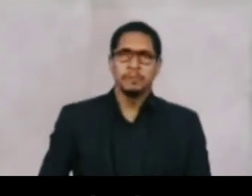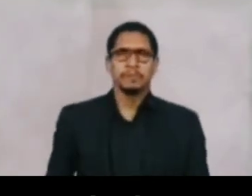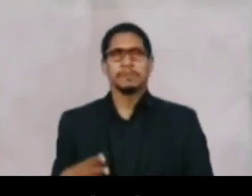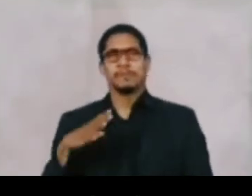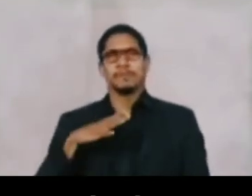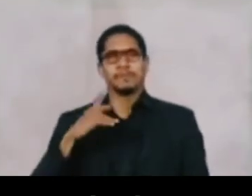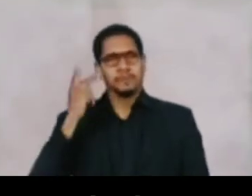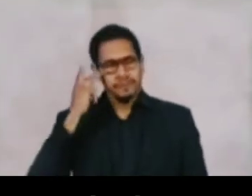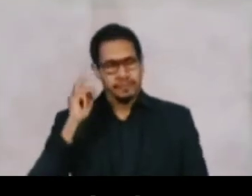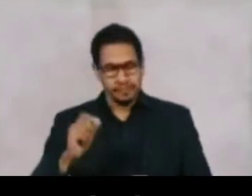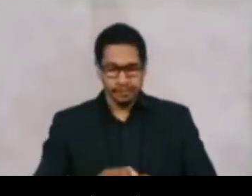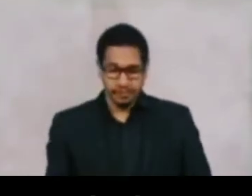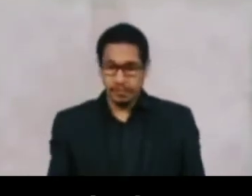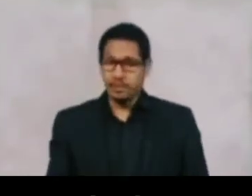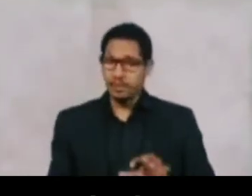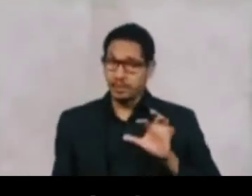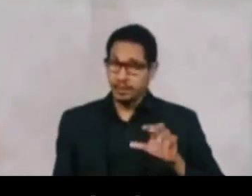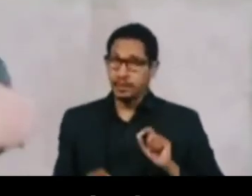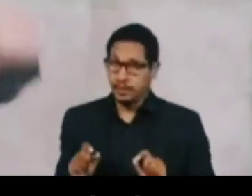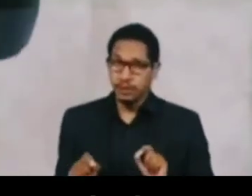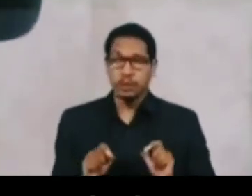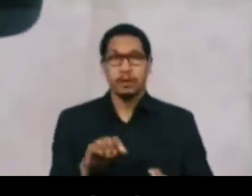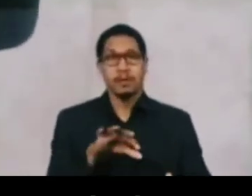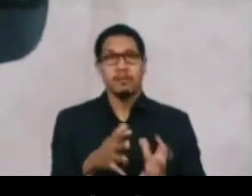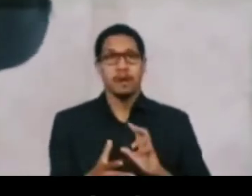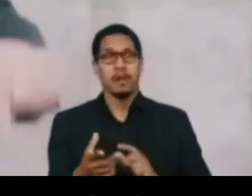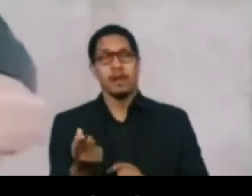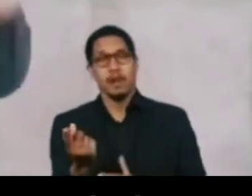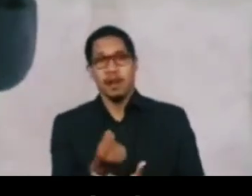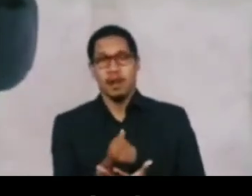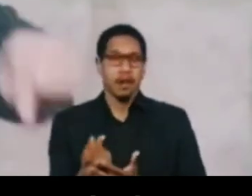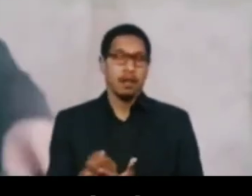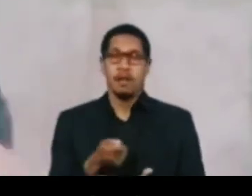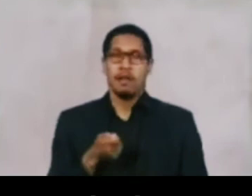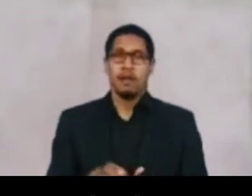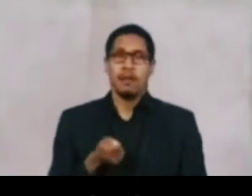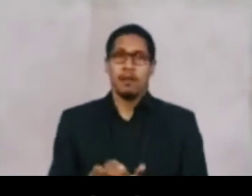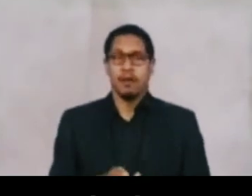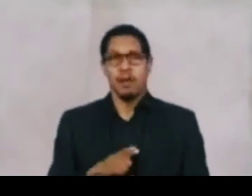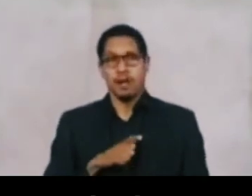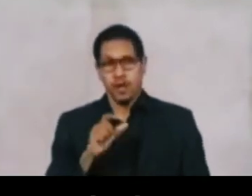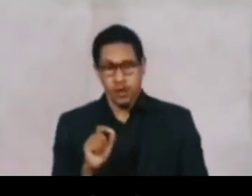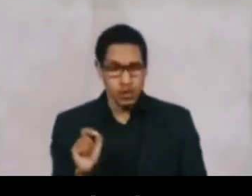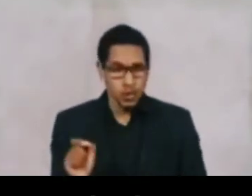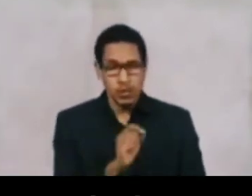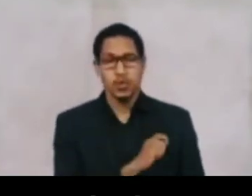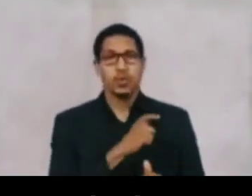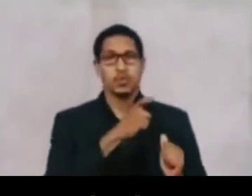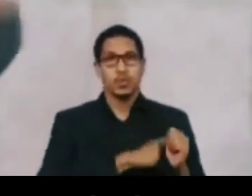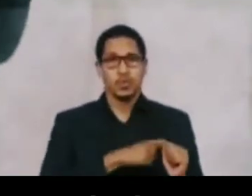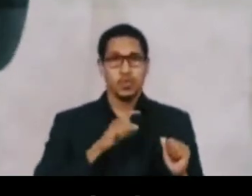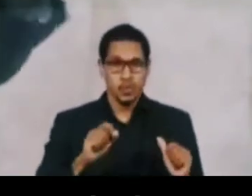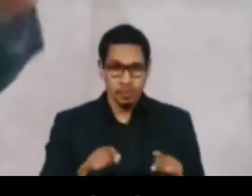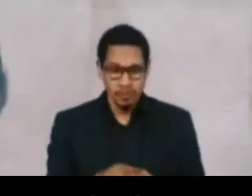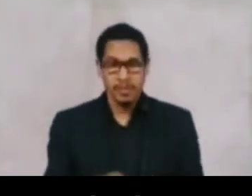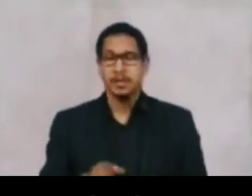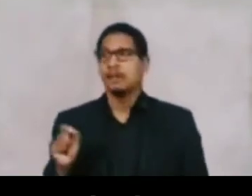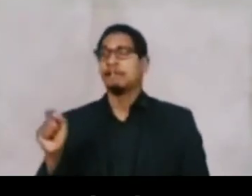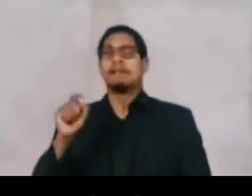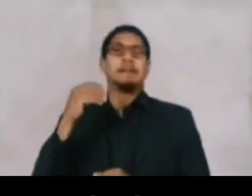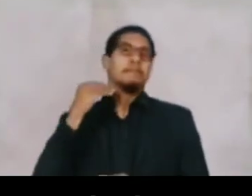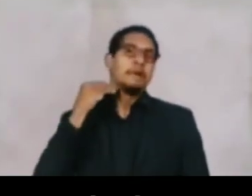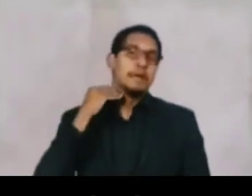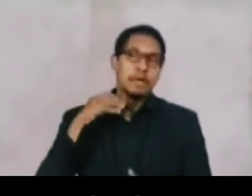municipais. Assim é que se fazer uma reforma tributária, cobrando os grandes devedores, cobrando as instituições financeiras,